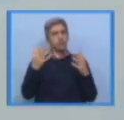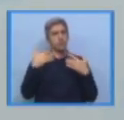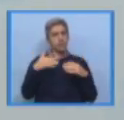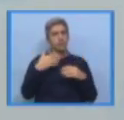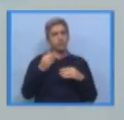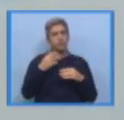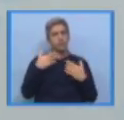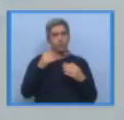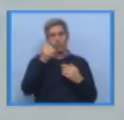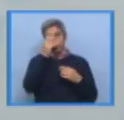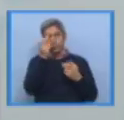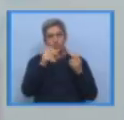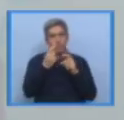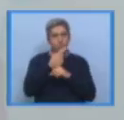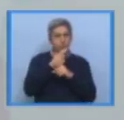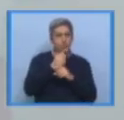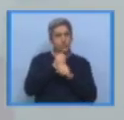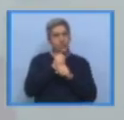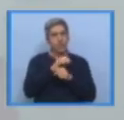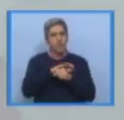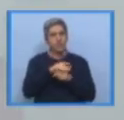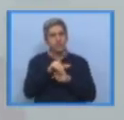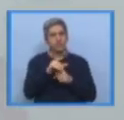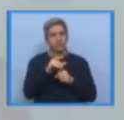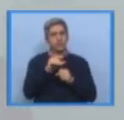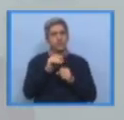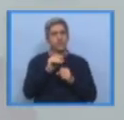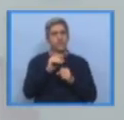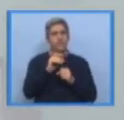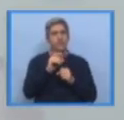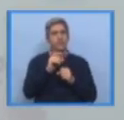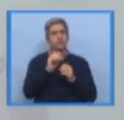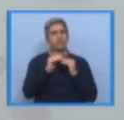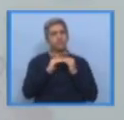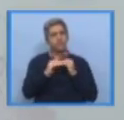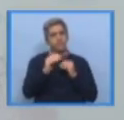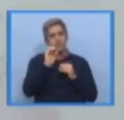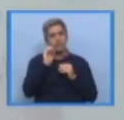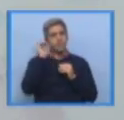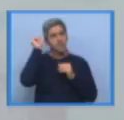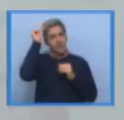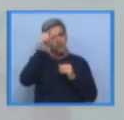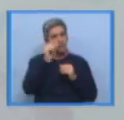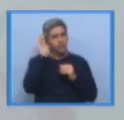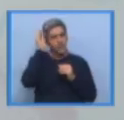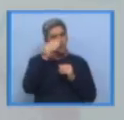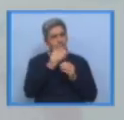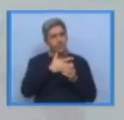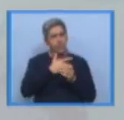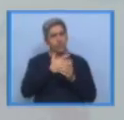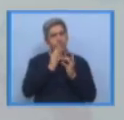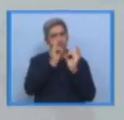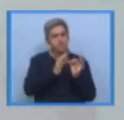muito fértil para o exercício de uma coerência de batismo, não é? Ao fim e ao cabo, este amor